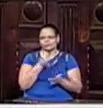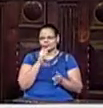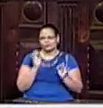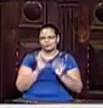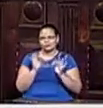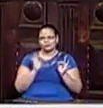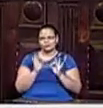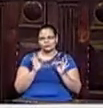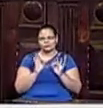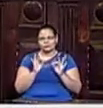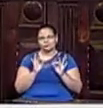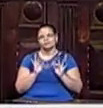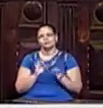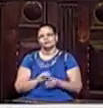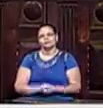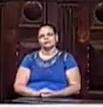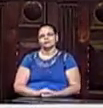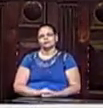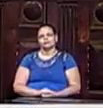é imensa,